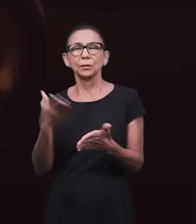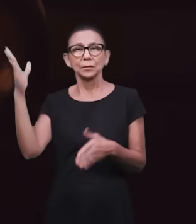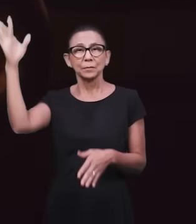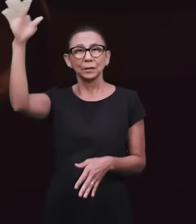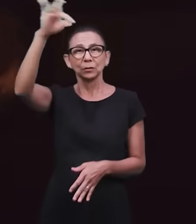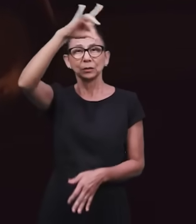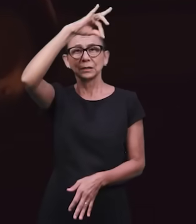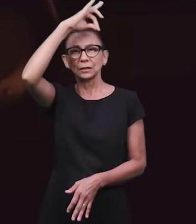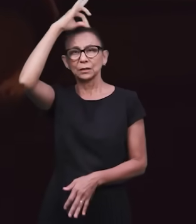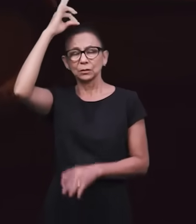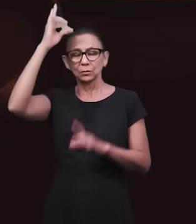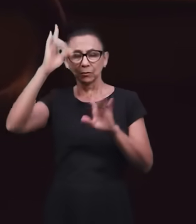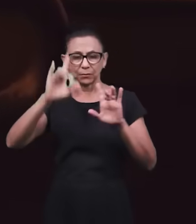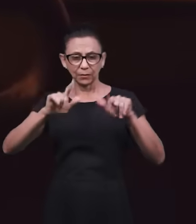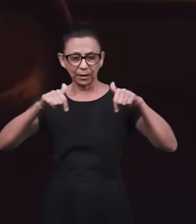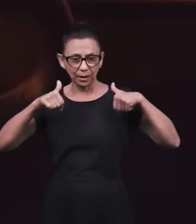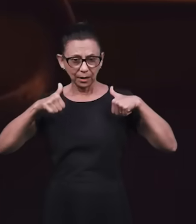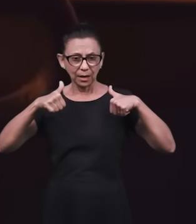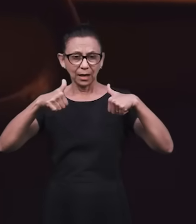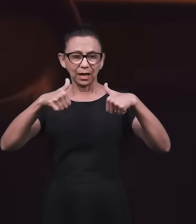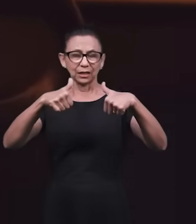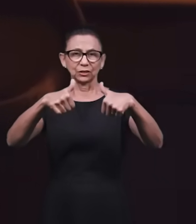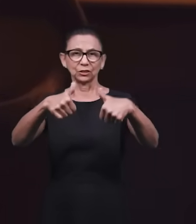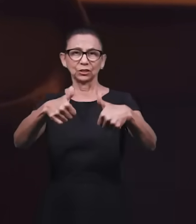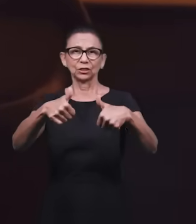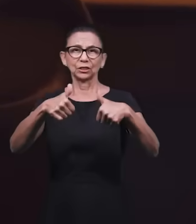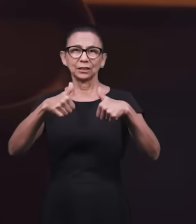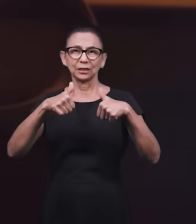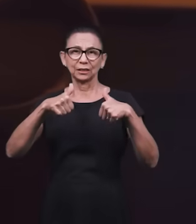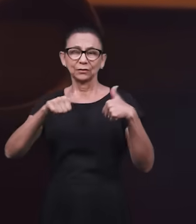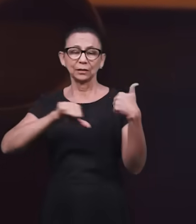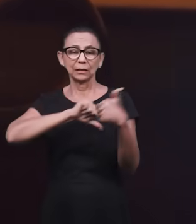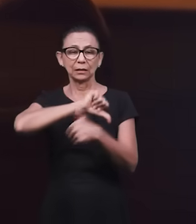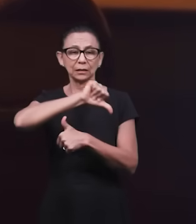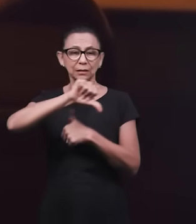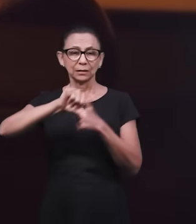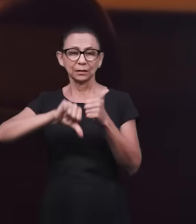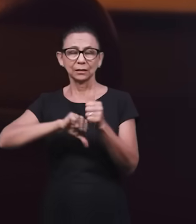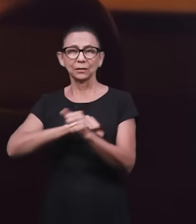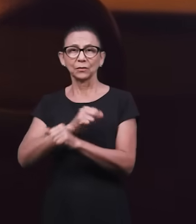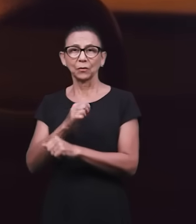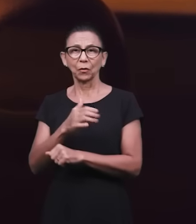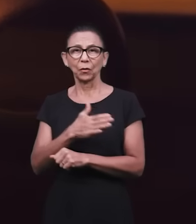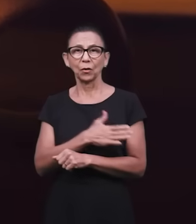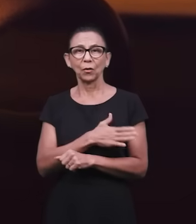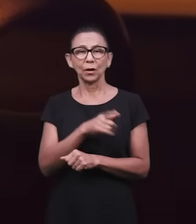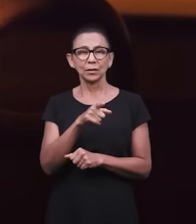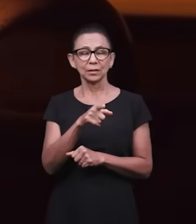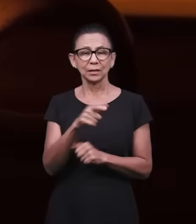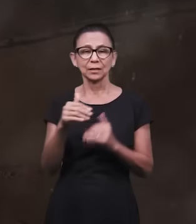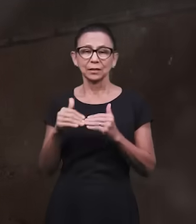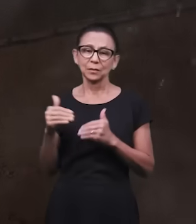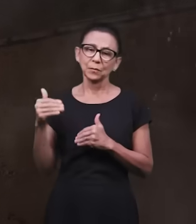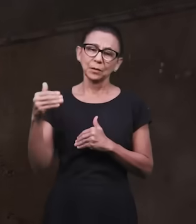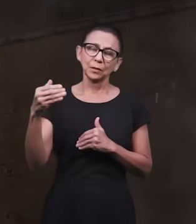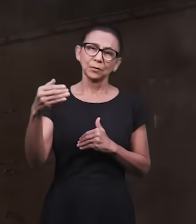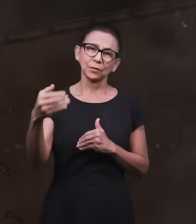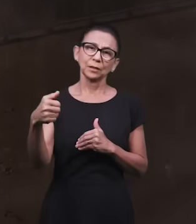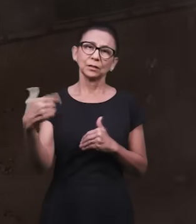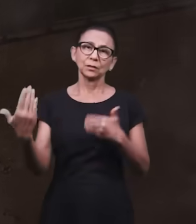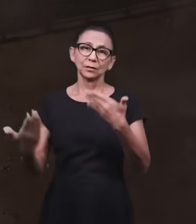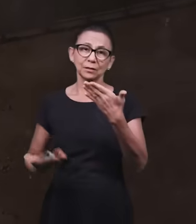torna útil para seu Senhor.